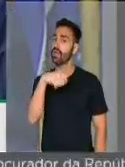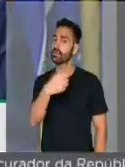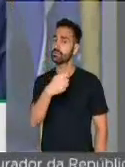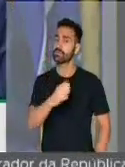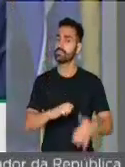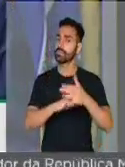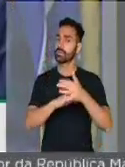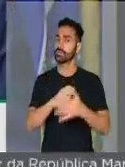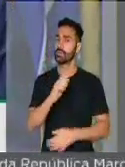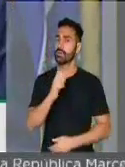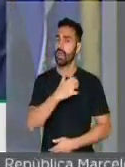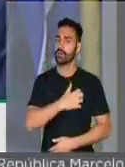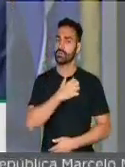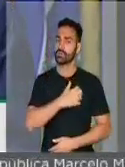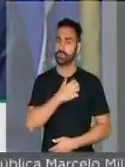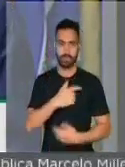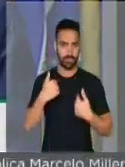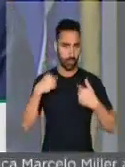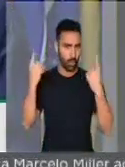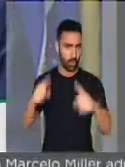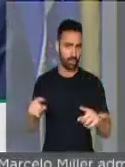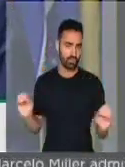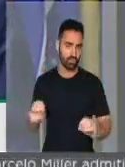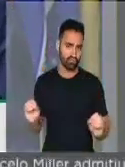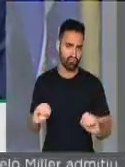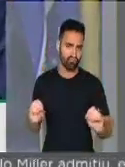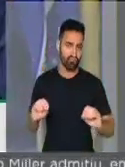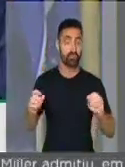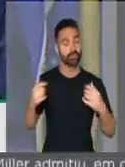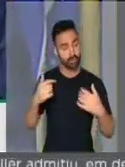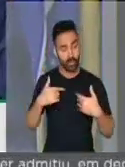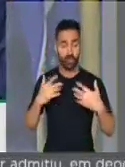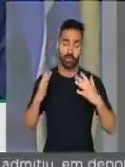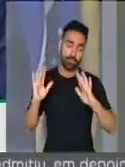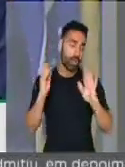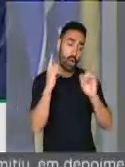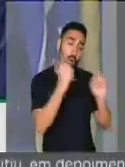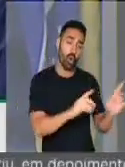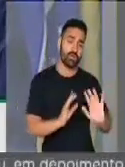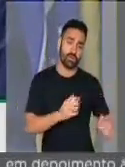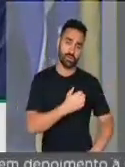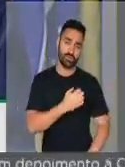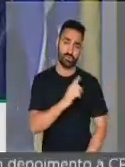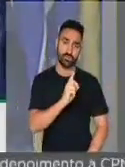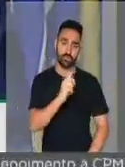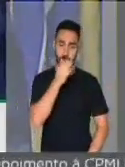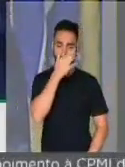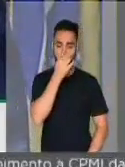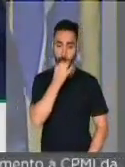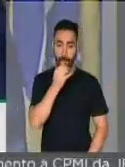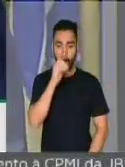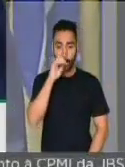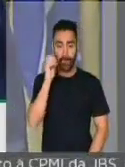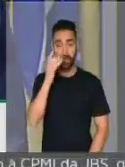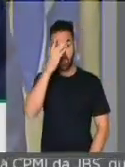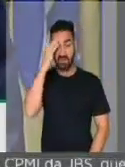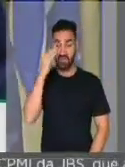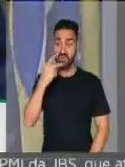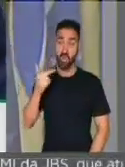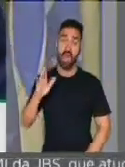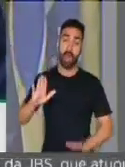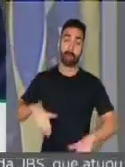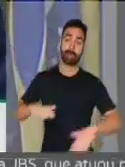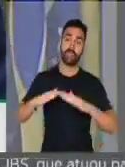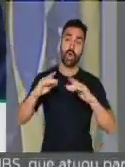contra. Apenas estou fazendo esse registro. Até o cidadão me disse que mora 15 anos no